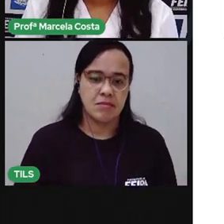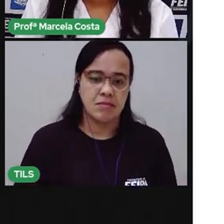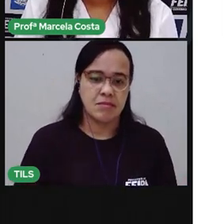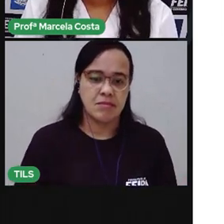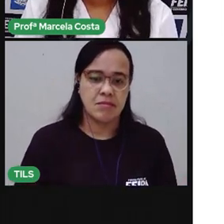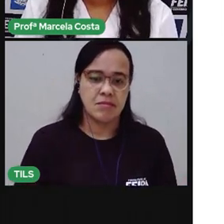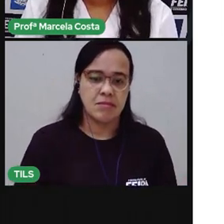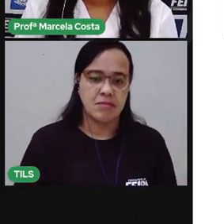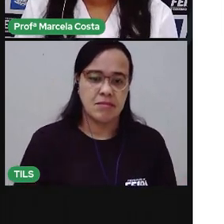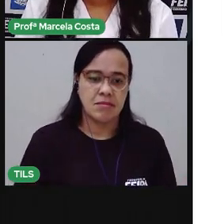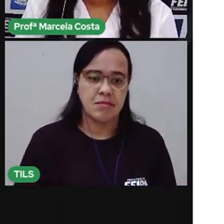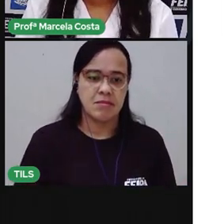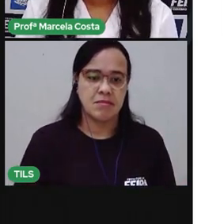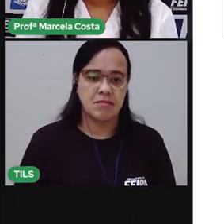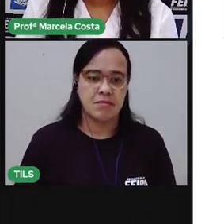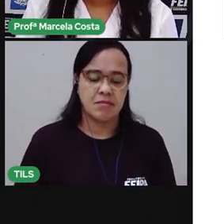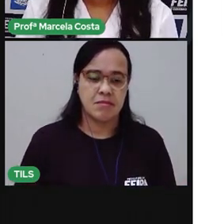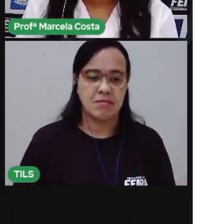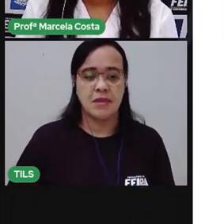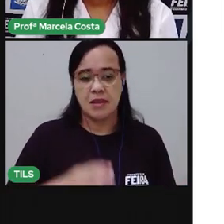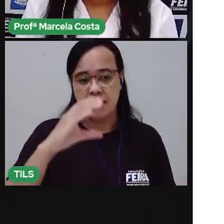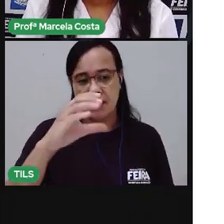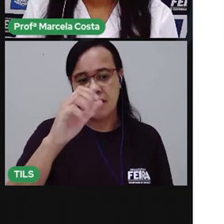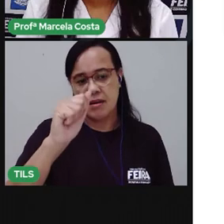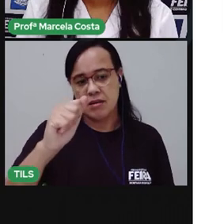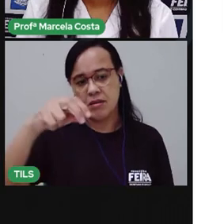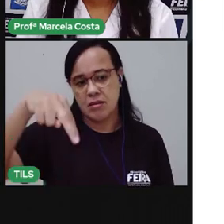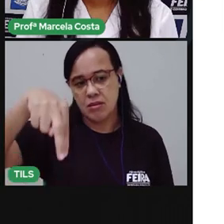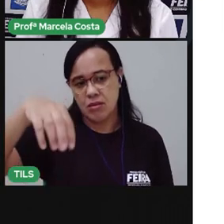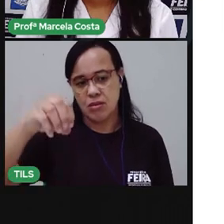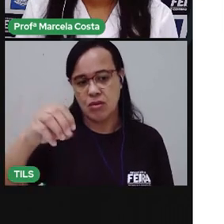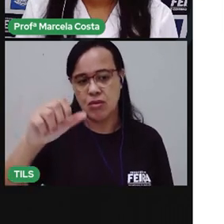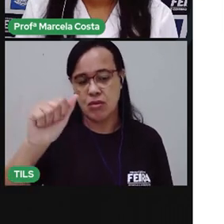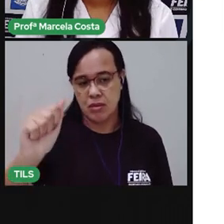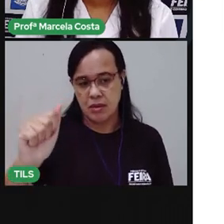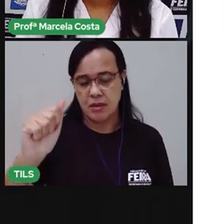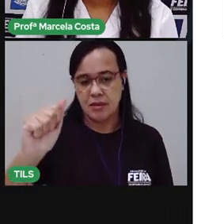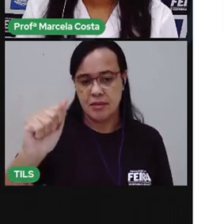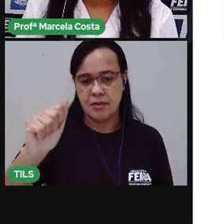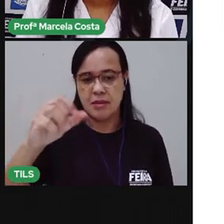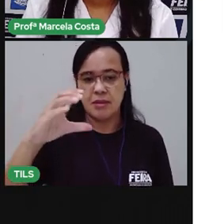e agora de cá Canoa